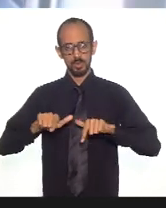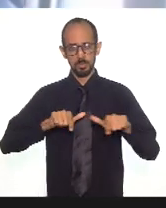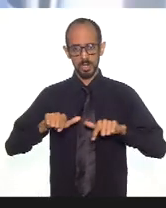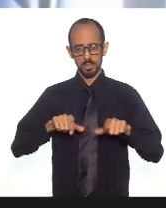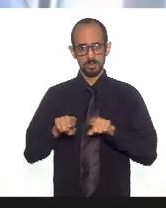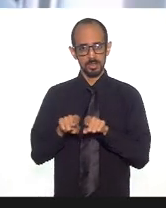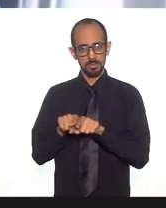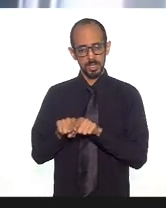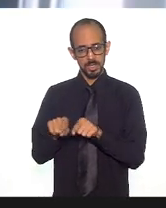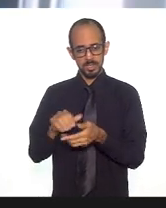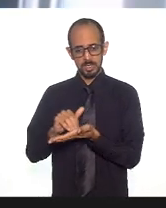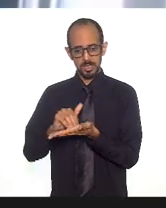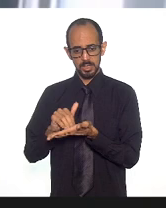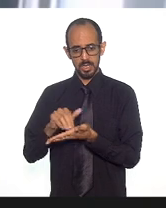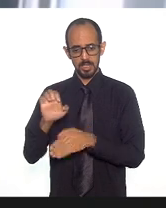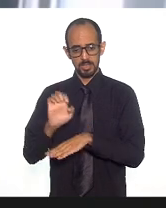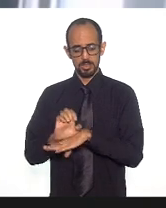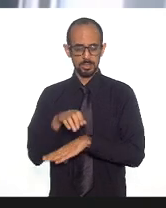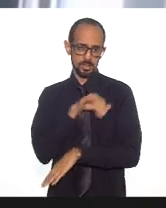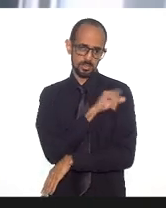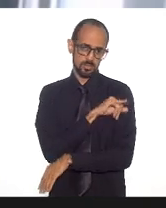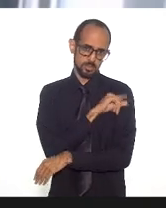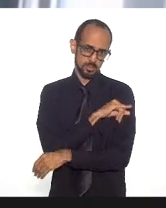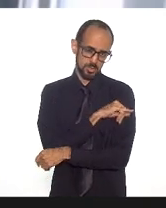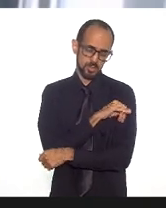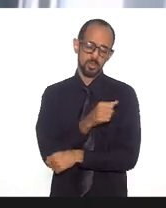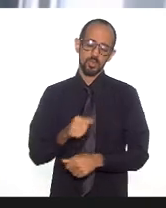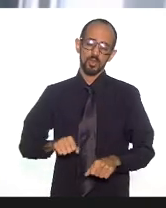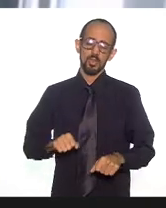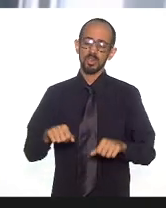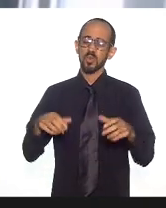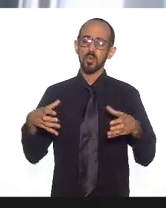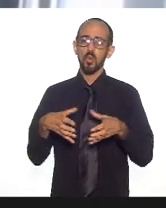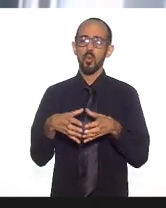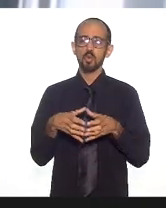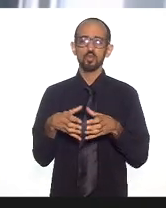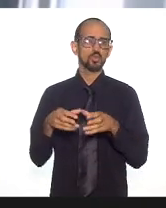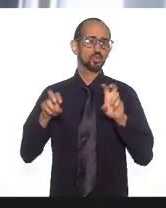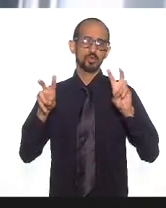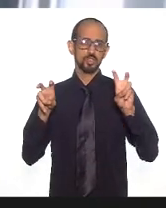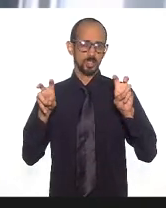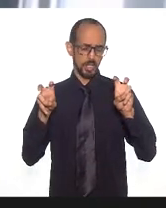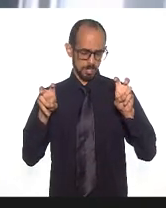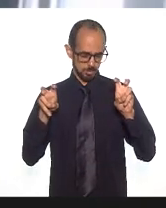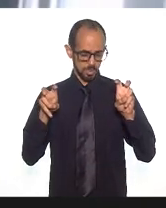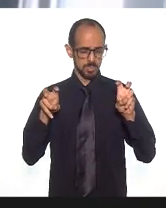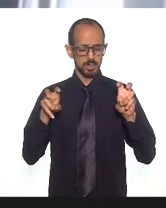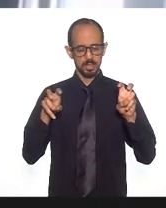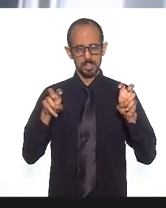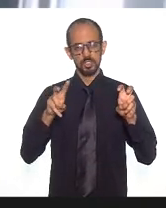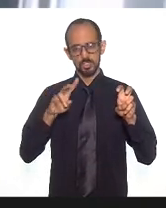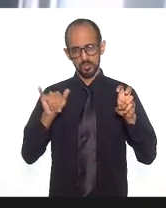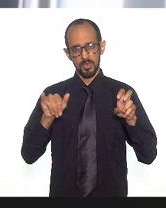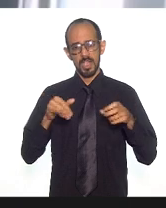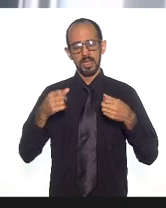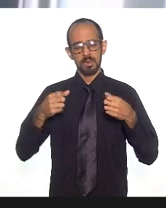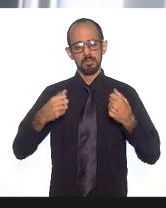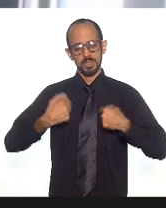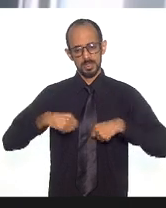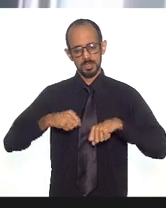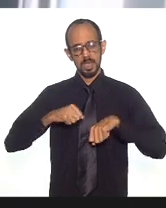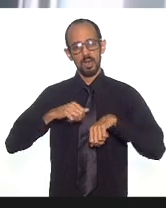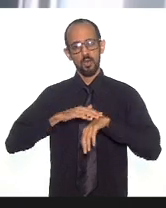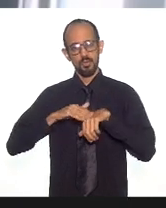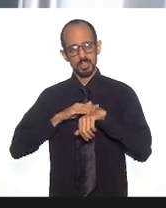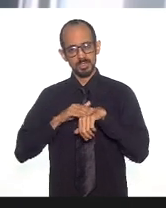CCERG concursados, enfim, né, um conjunto de temas que a nossa audiência, se não vai esgotar, vai pelo menos tentar abrir perspectivas de entendimento,